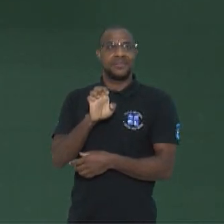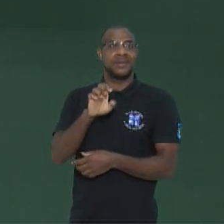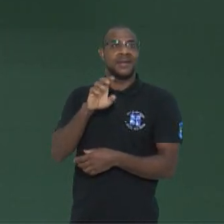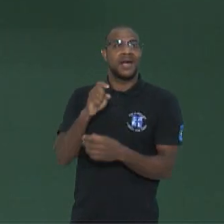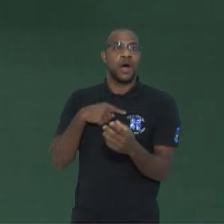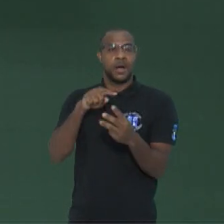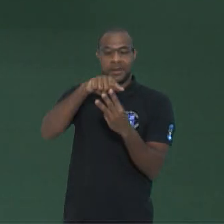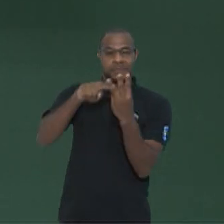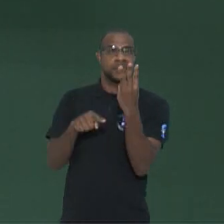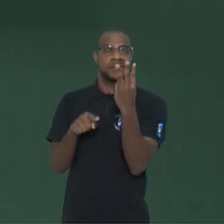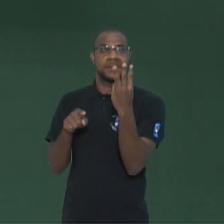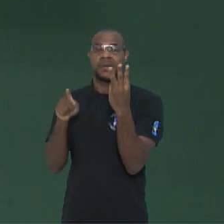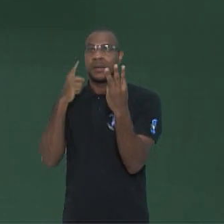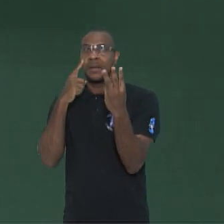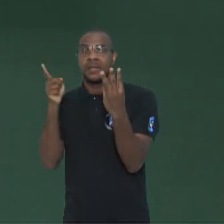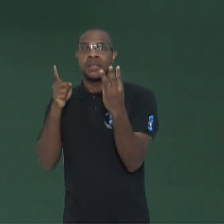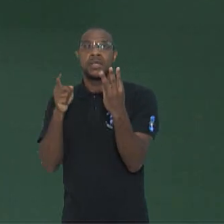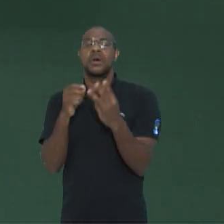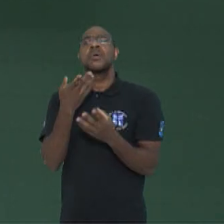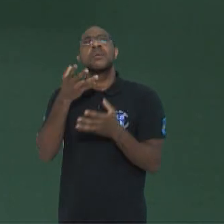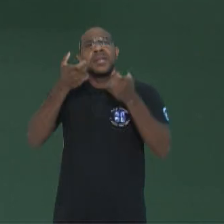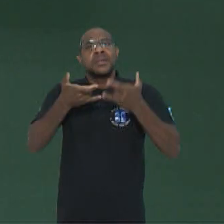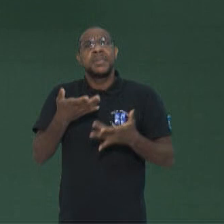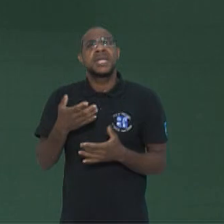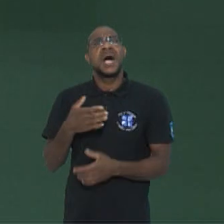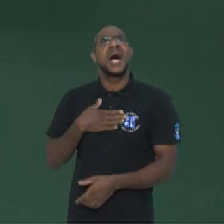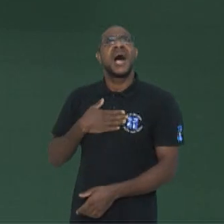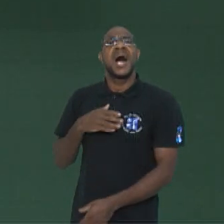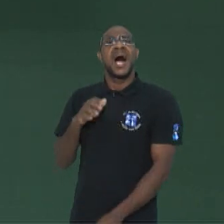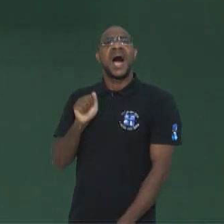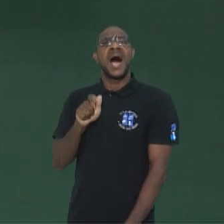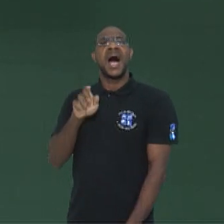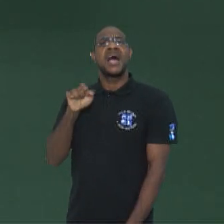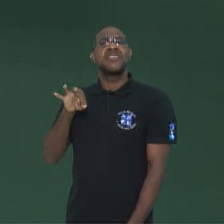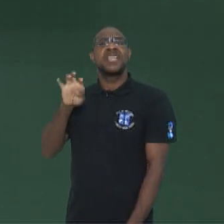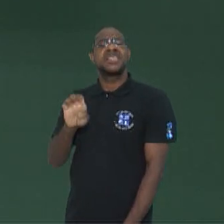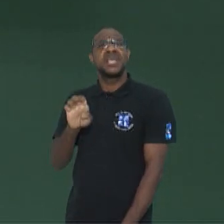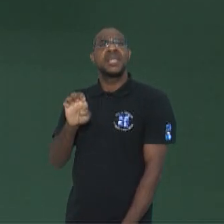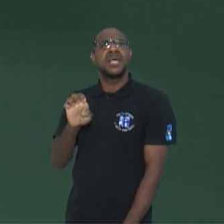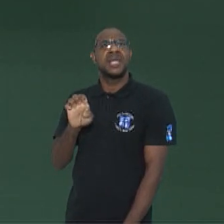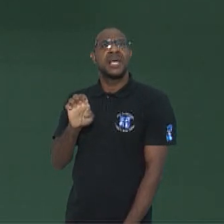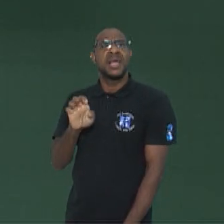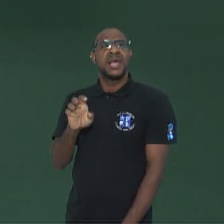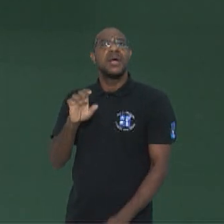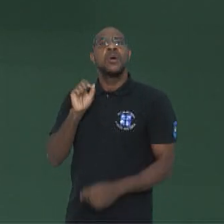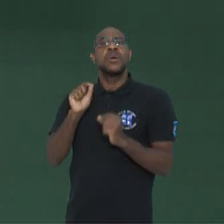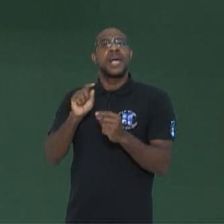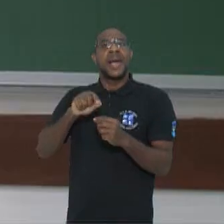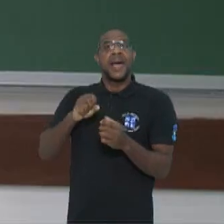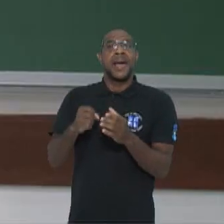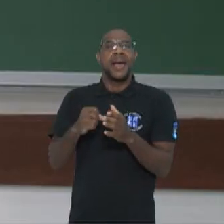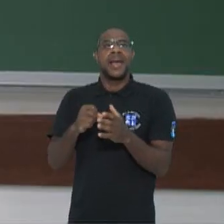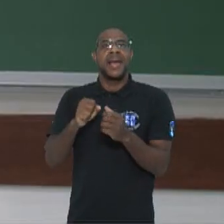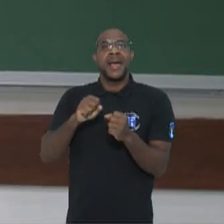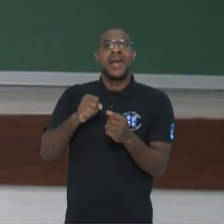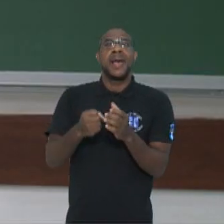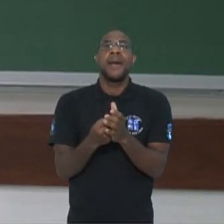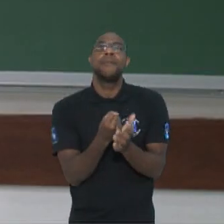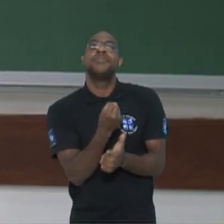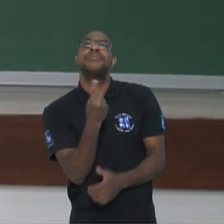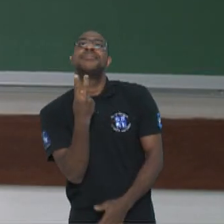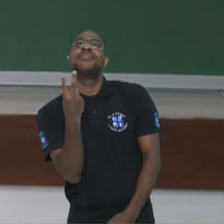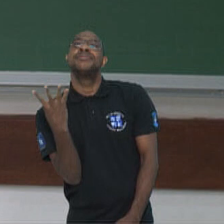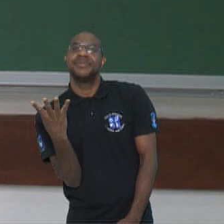certo? Quando eu falo a gente, eu não estou falando em mais do que uma pessoa? Sim, então não é